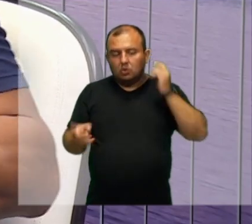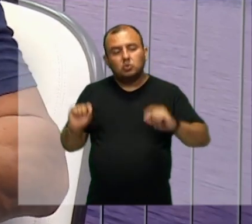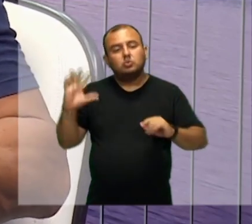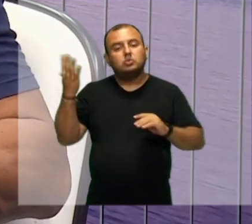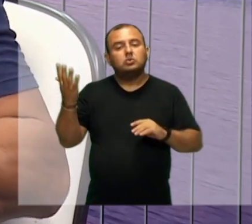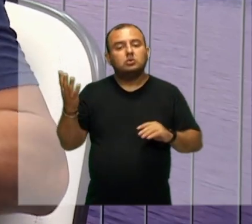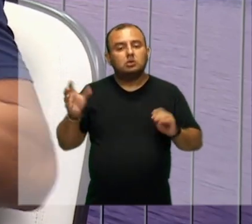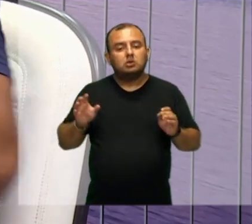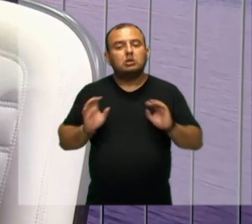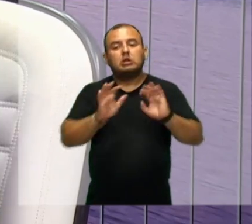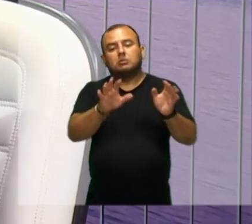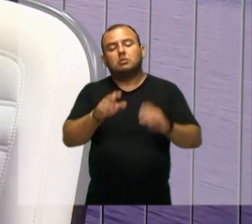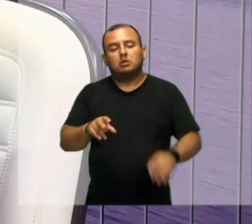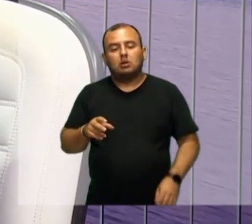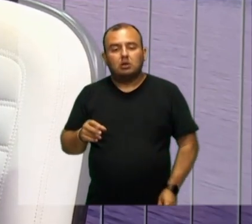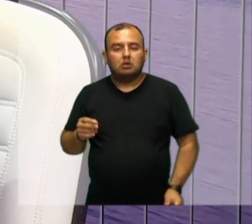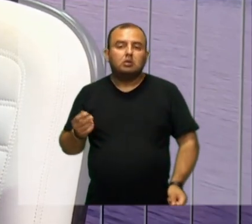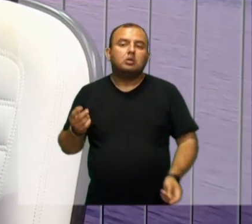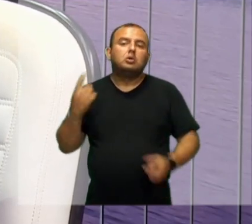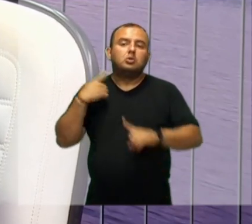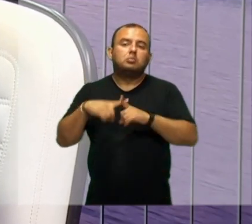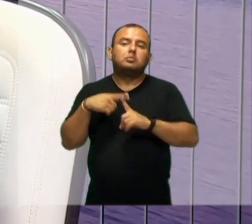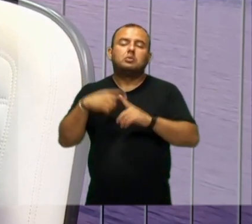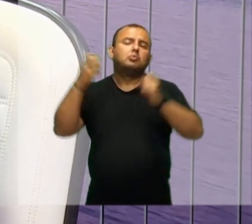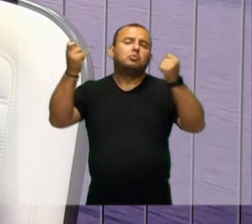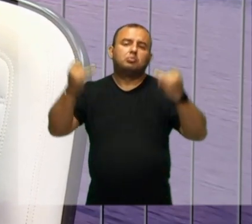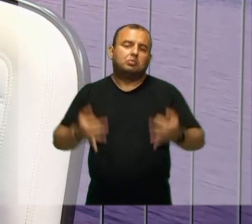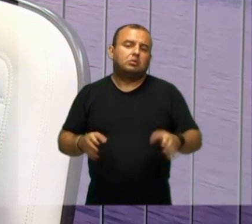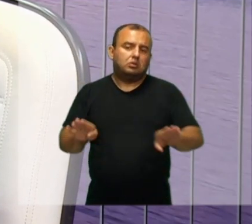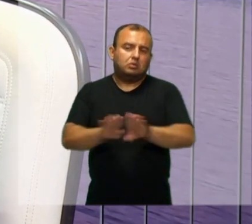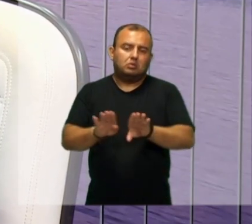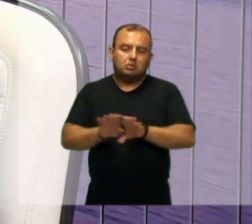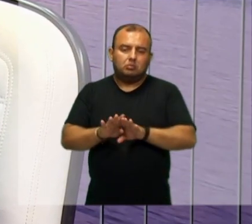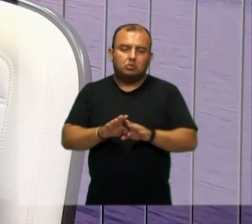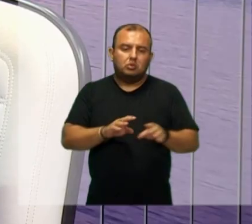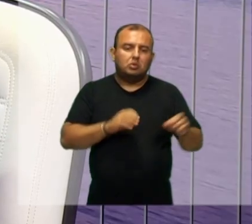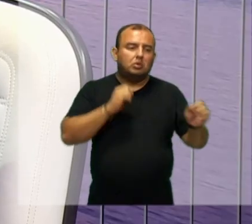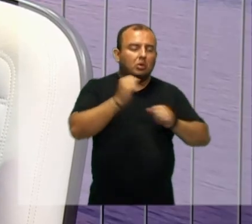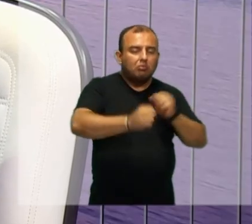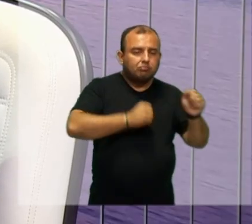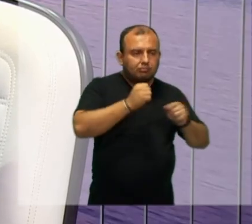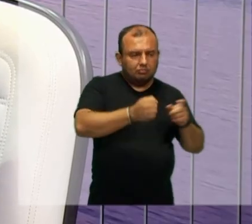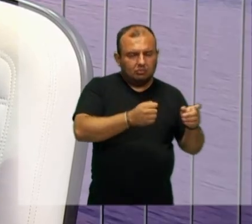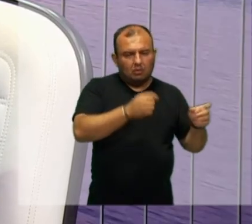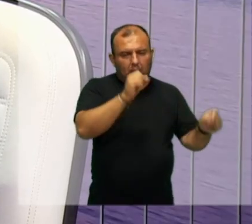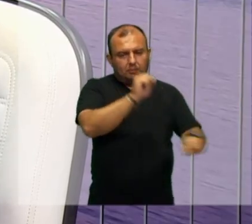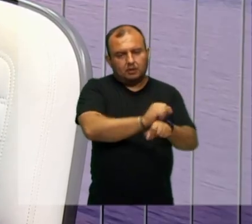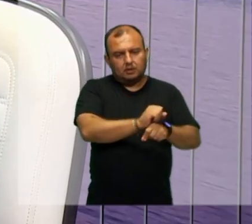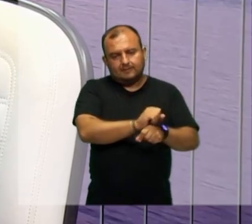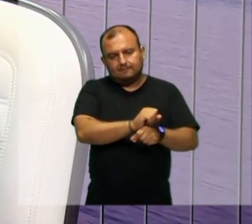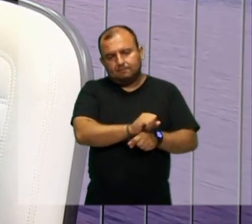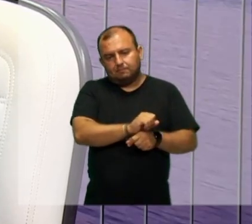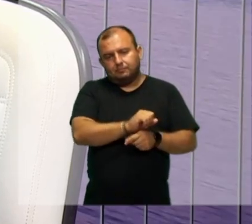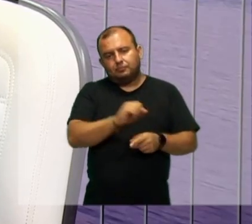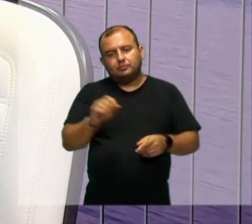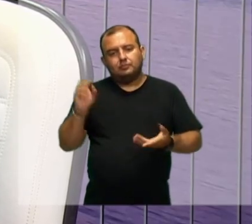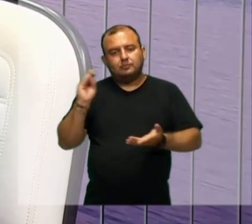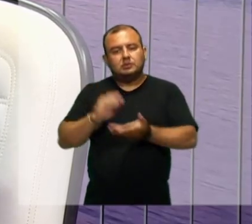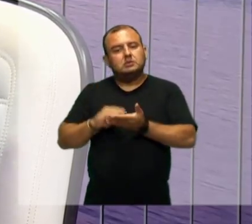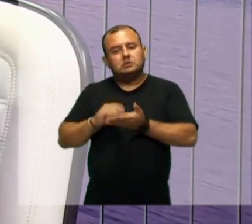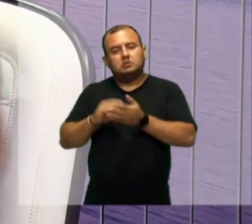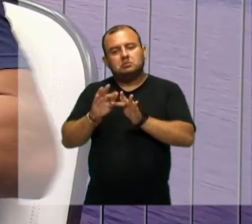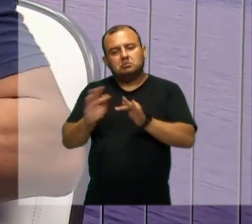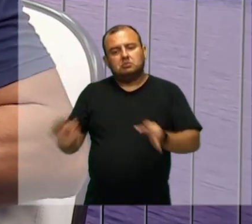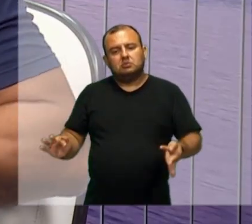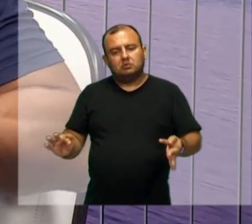aconteceu? Quem é que me empurrou? E por que eu relato isso também? Quando eu saí do atletismo, eu cheguei na minha falta de humildade,